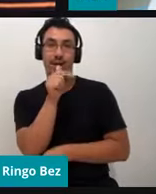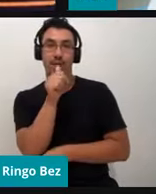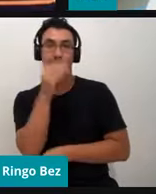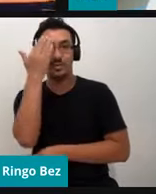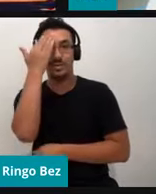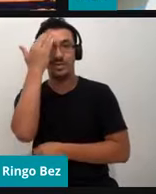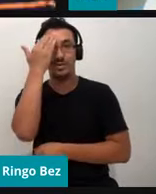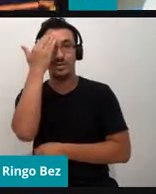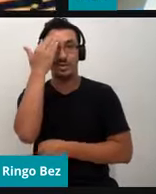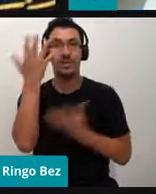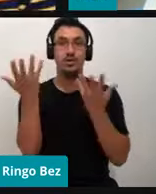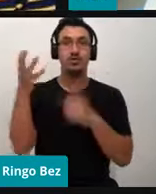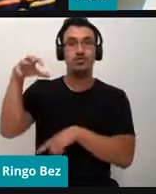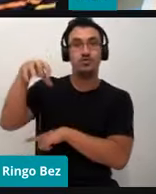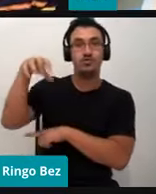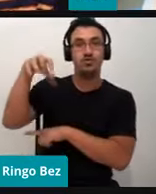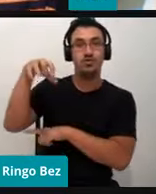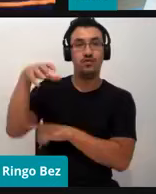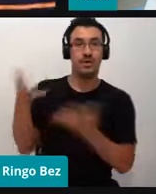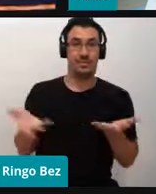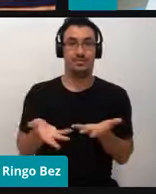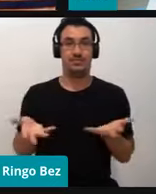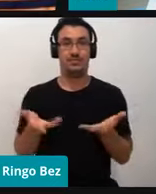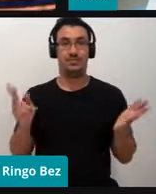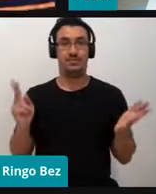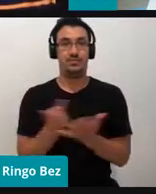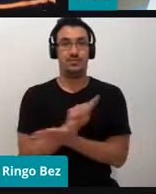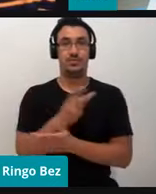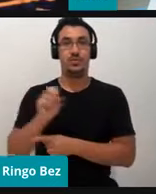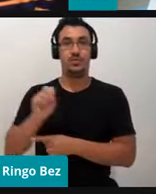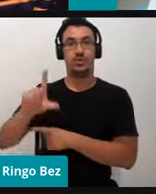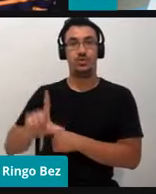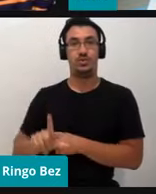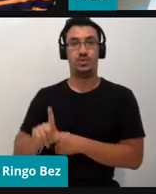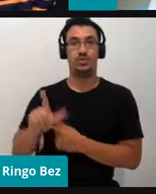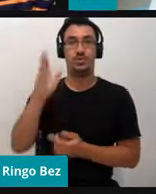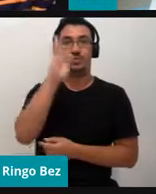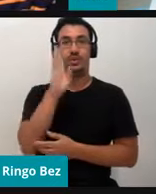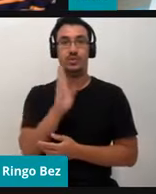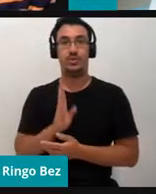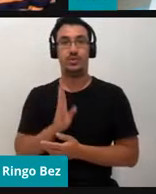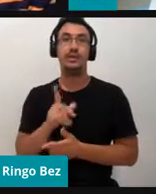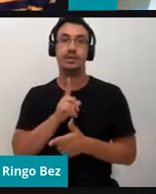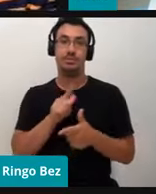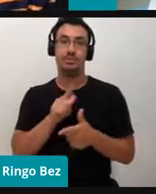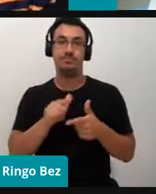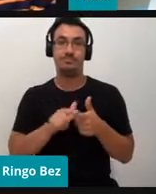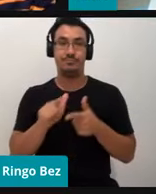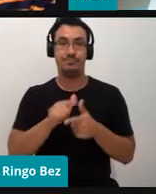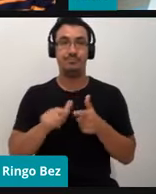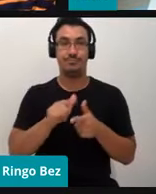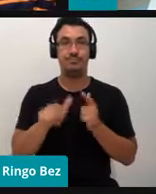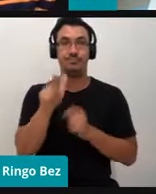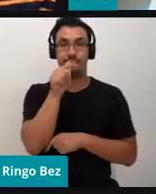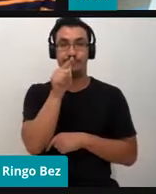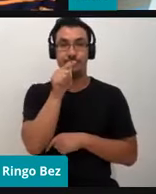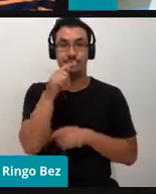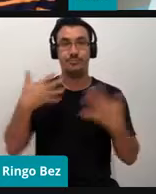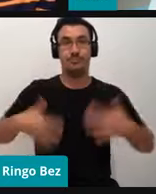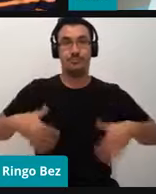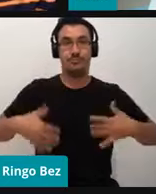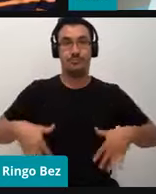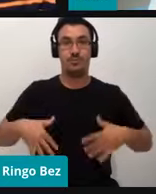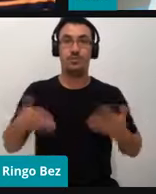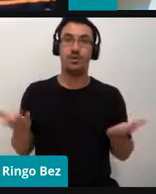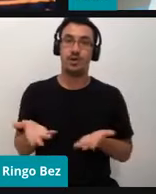regime de chuvas que tem assolado o sul do Brasil e provocado uma crise hídrica sem precedentes. Então,